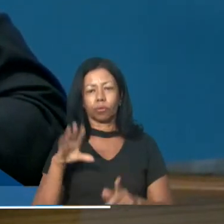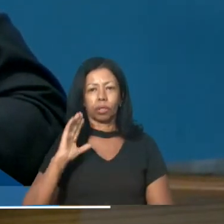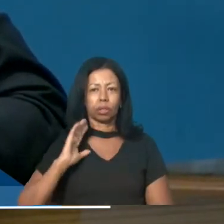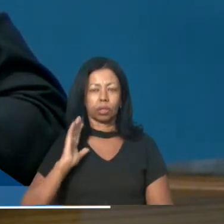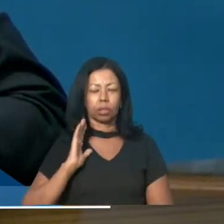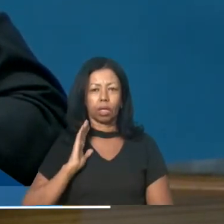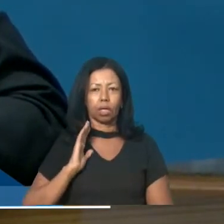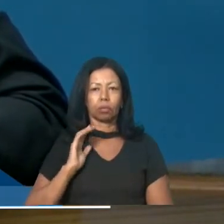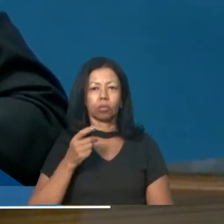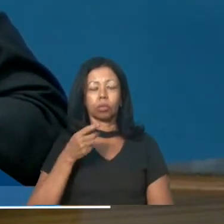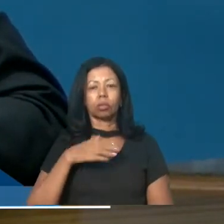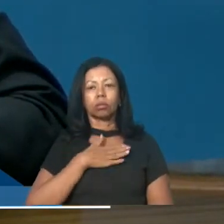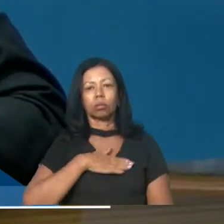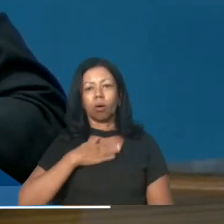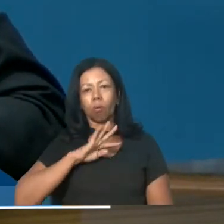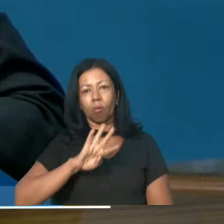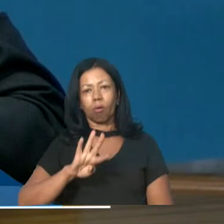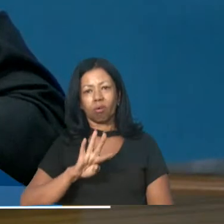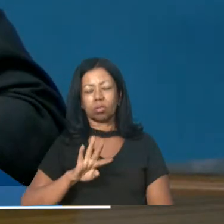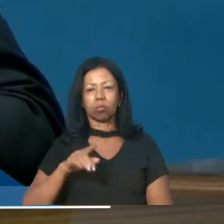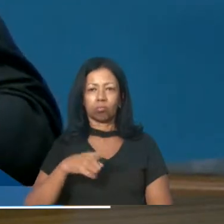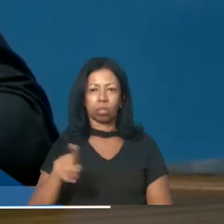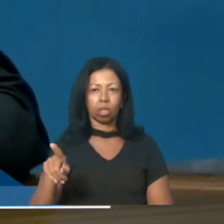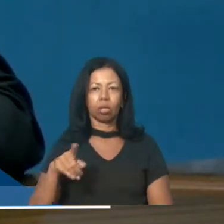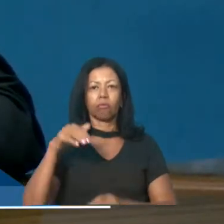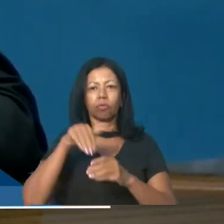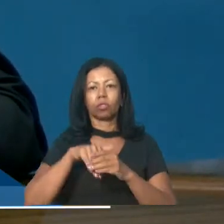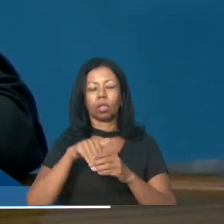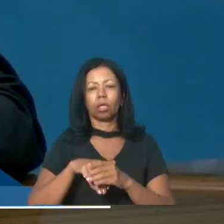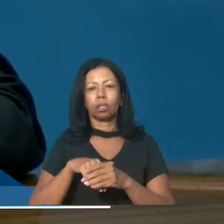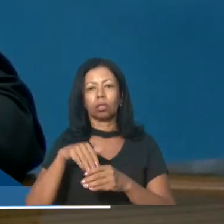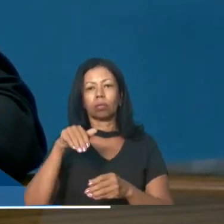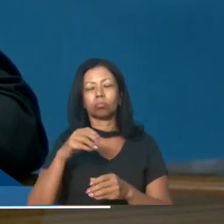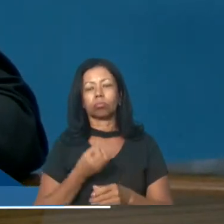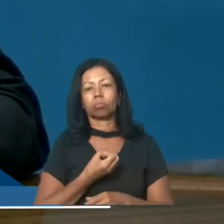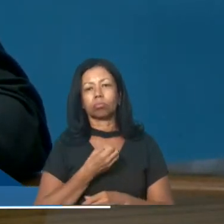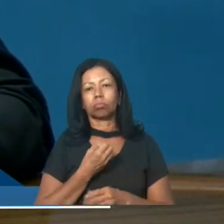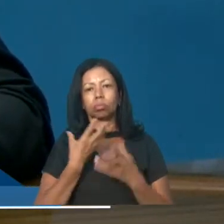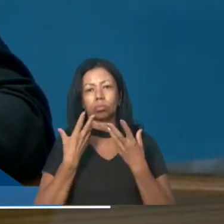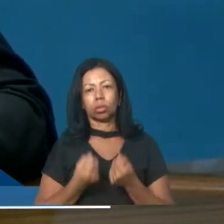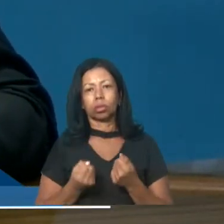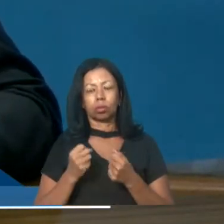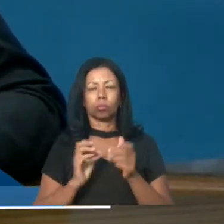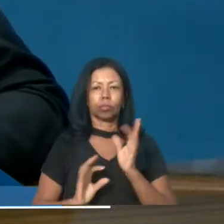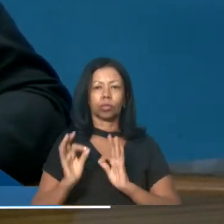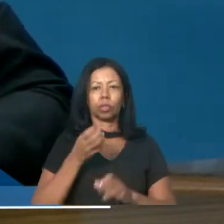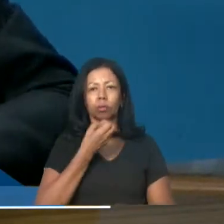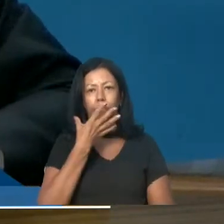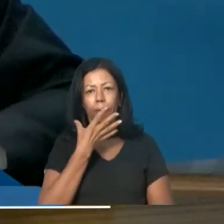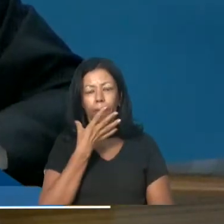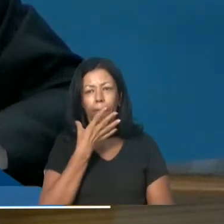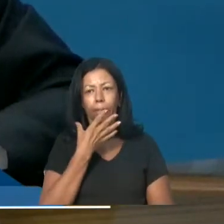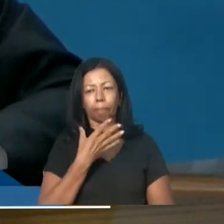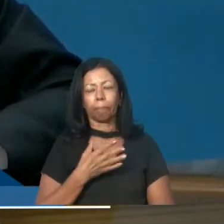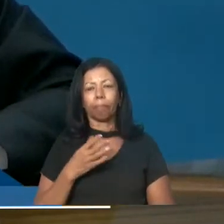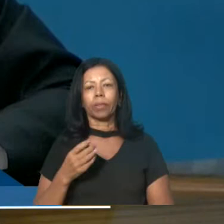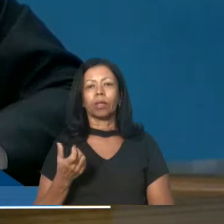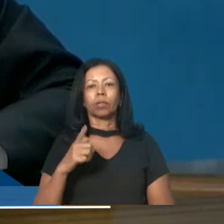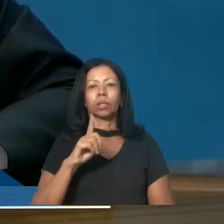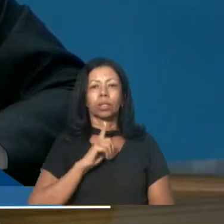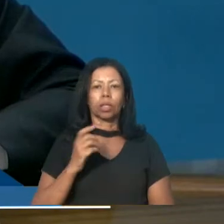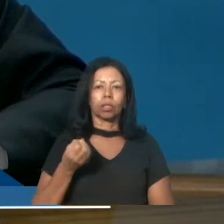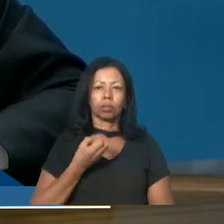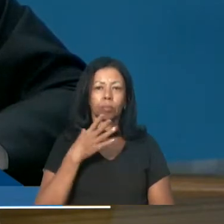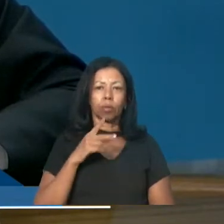dele, votariam favorável num projeto bom. O problema é que não tem projeto bom. Os projetos que tem aqui que são bons são continuidades de algum outro